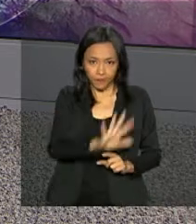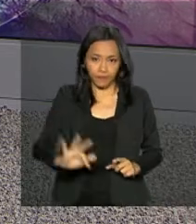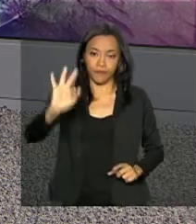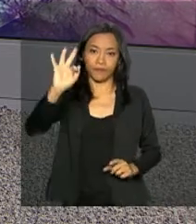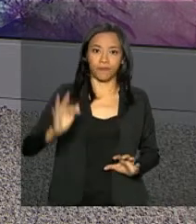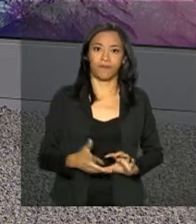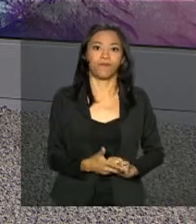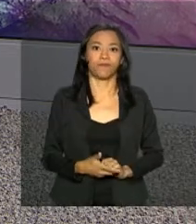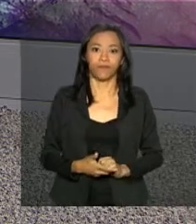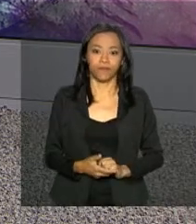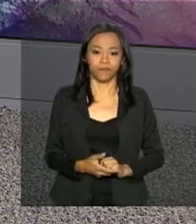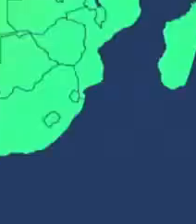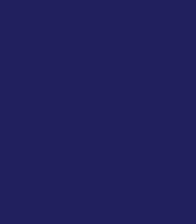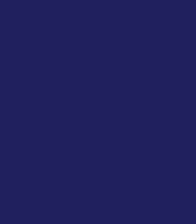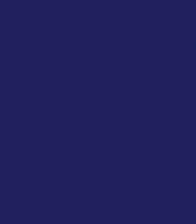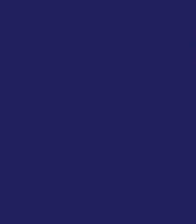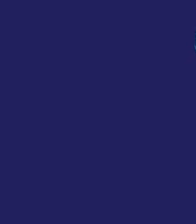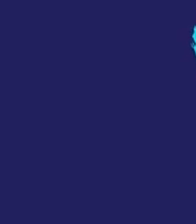federal